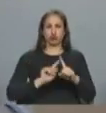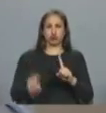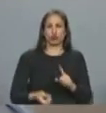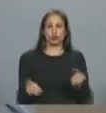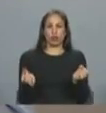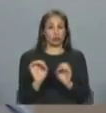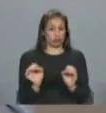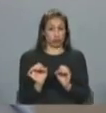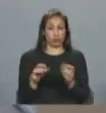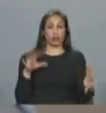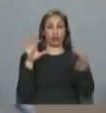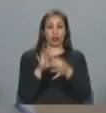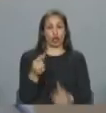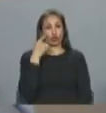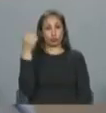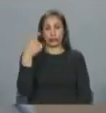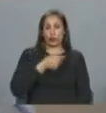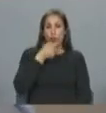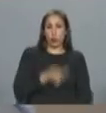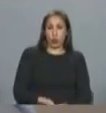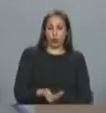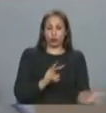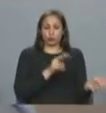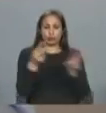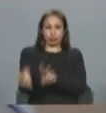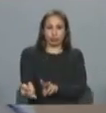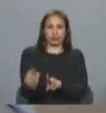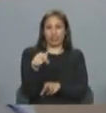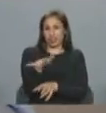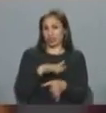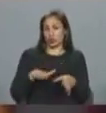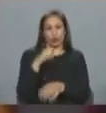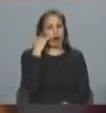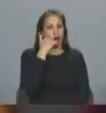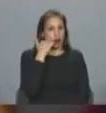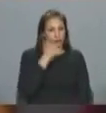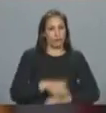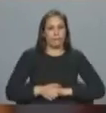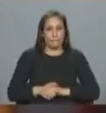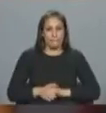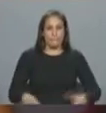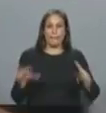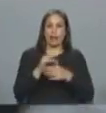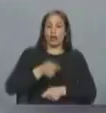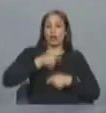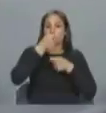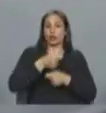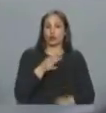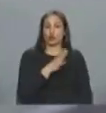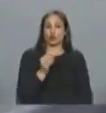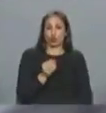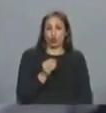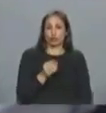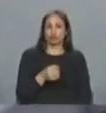nomeadamente convocação de especialistas é uma situação grave ao nível da agricultura joão paulo correu